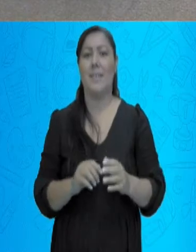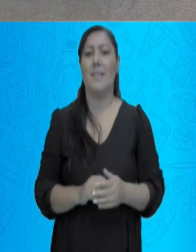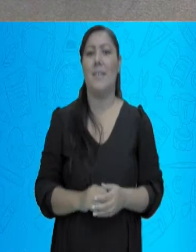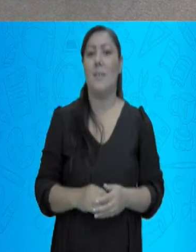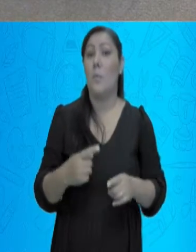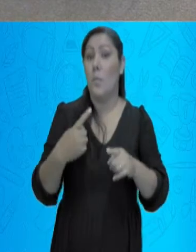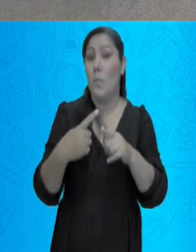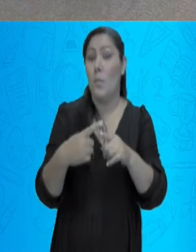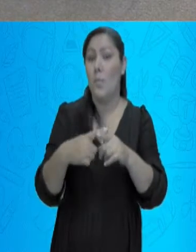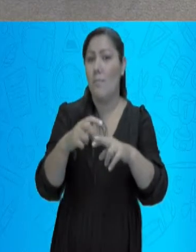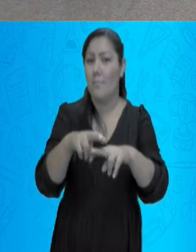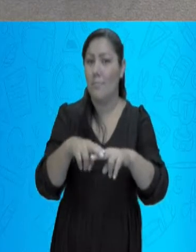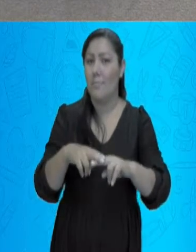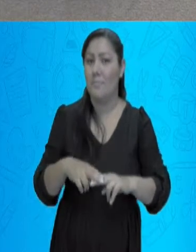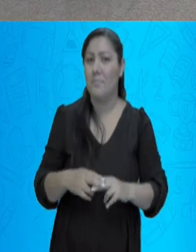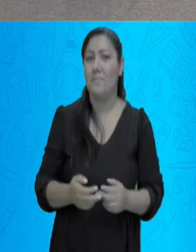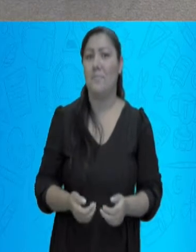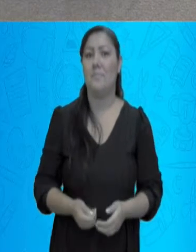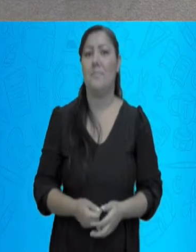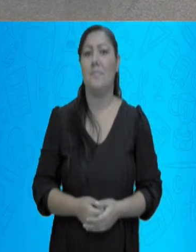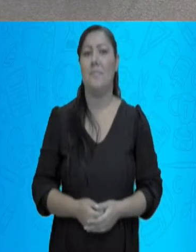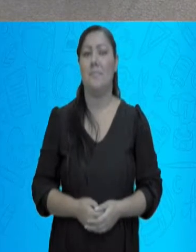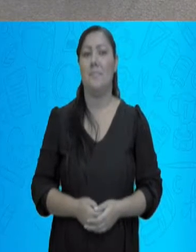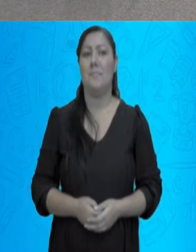começar? Cartaz.